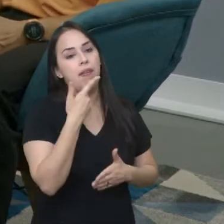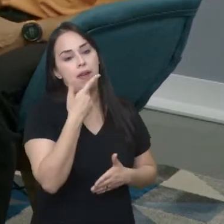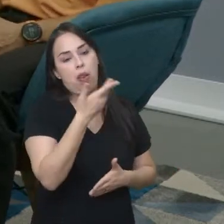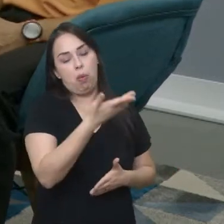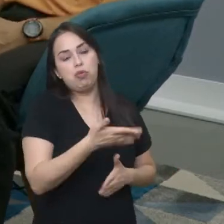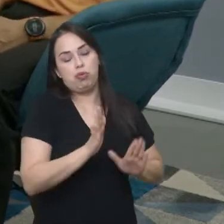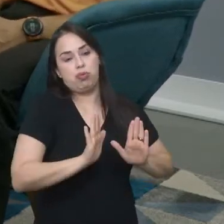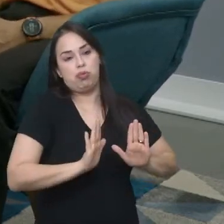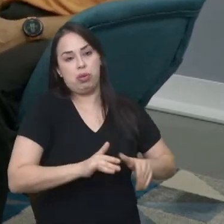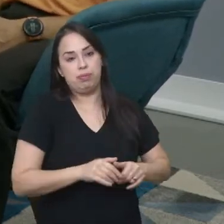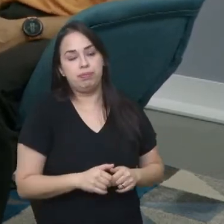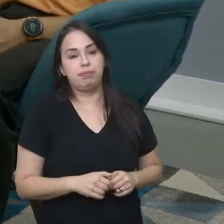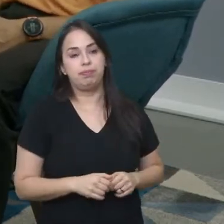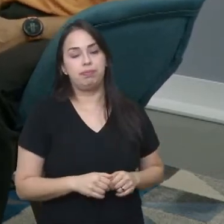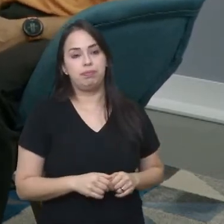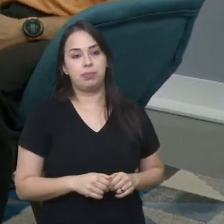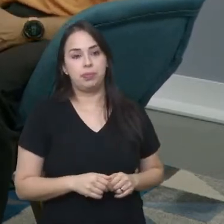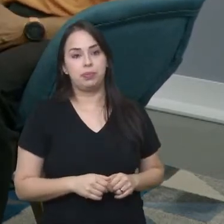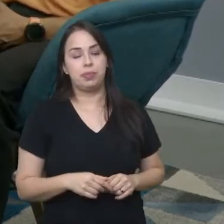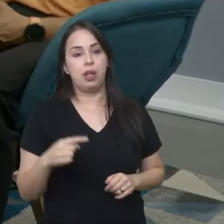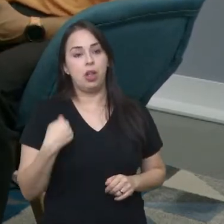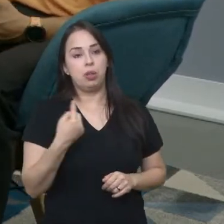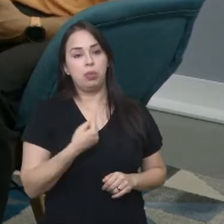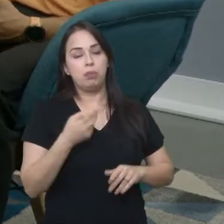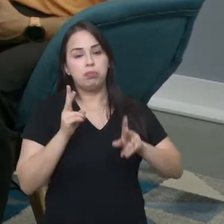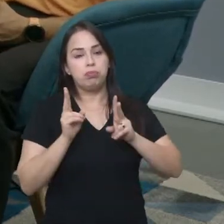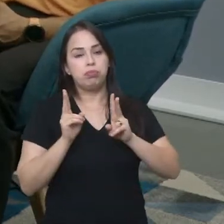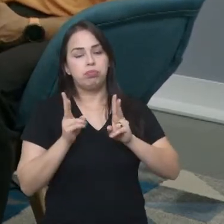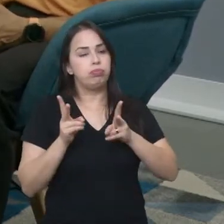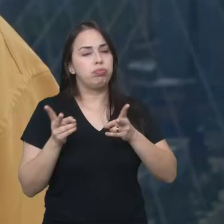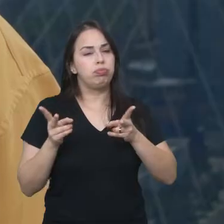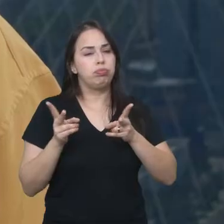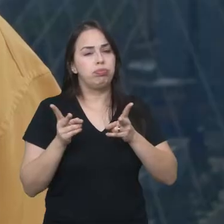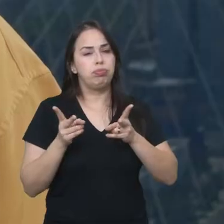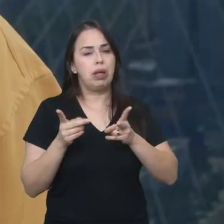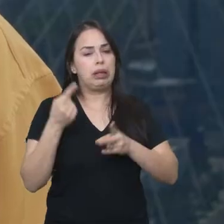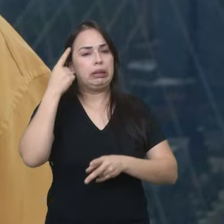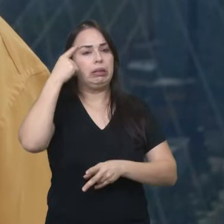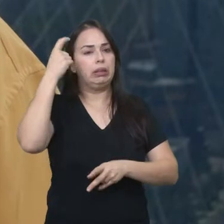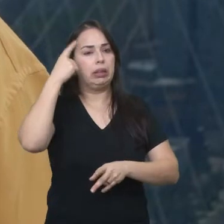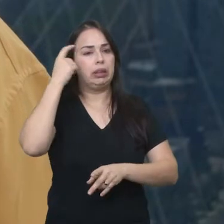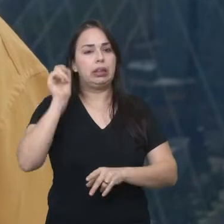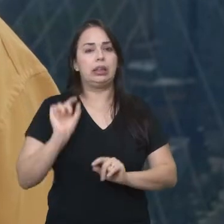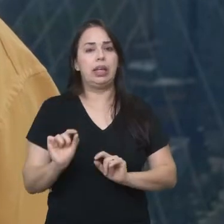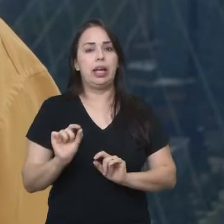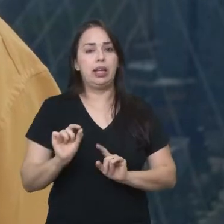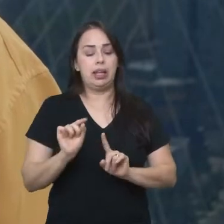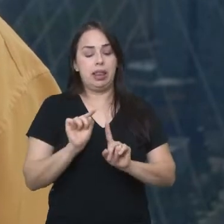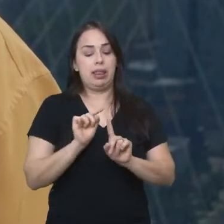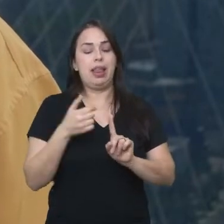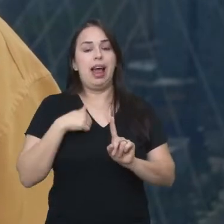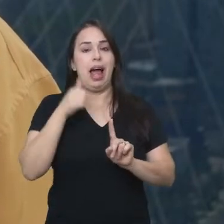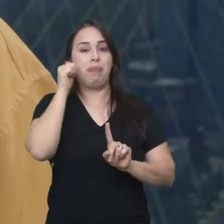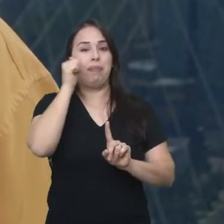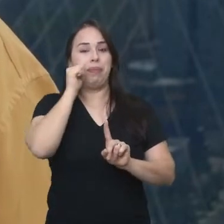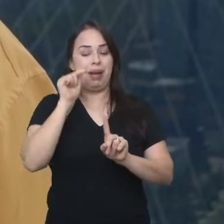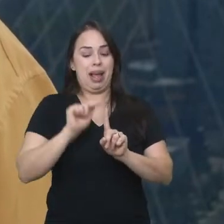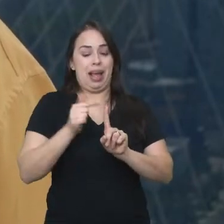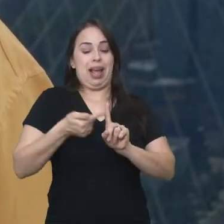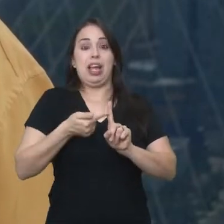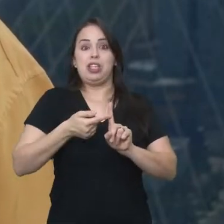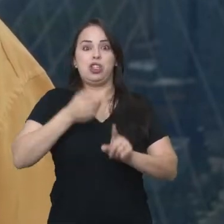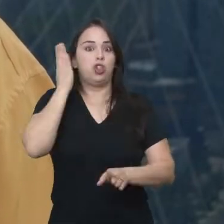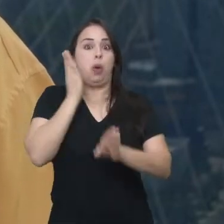Dr. Gilson, né? A gente sempre vai ter a ideia, desde a concepção da vida, desde que se descobre que a mulher